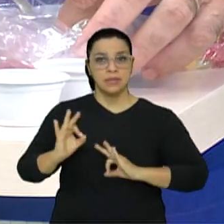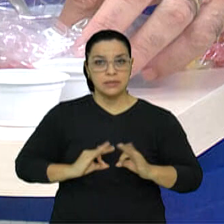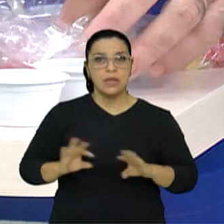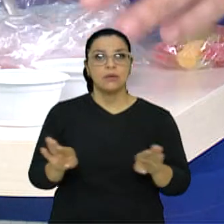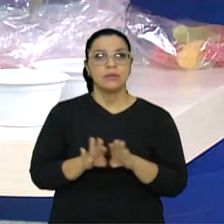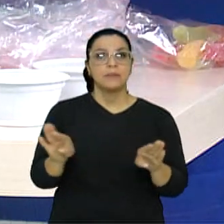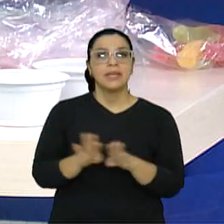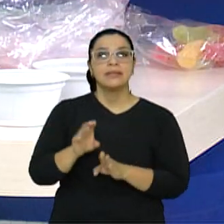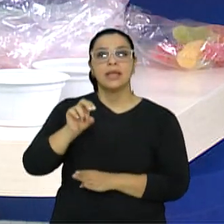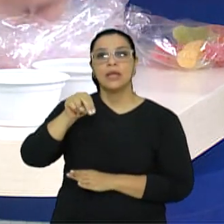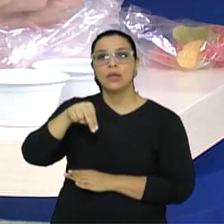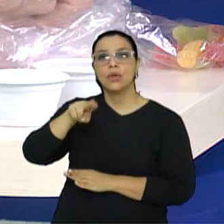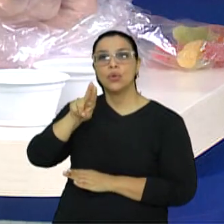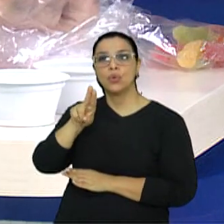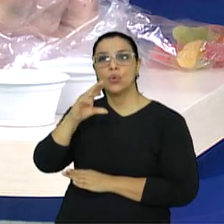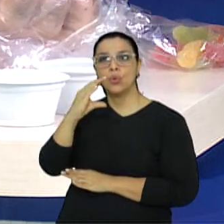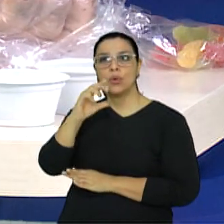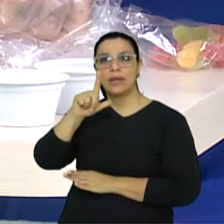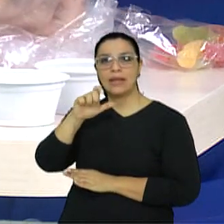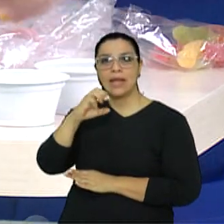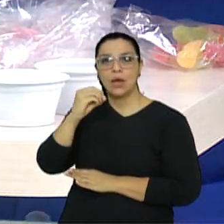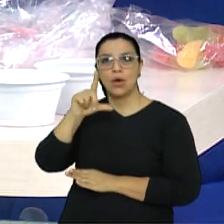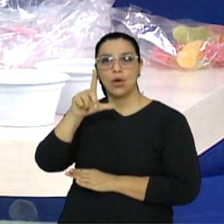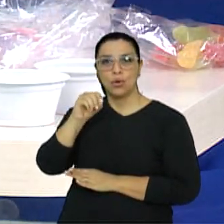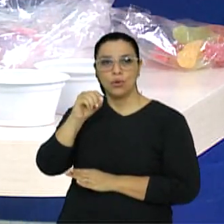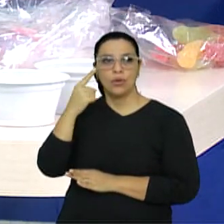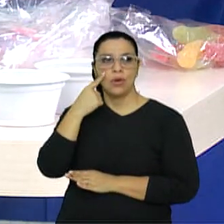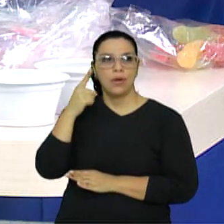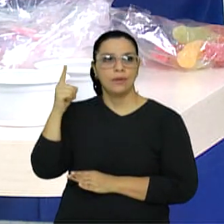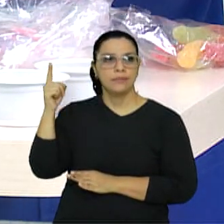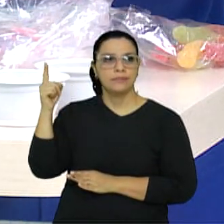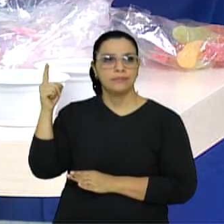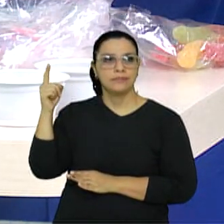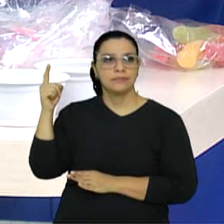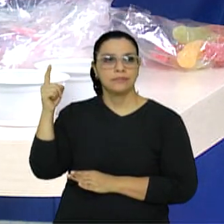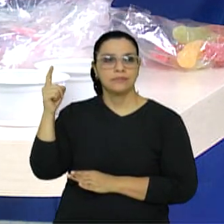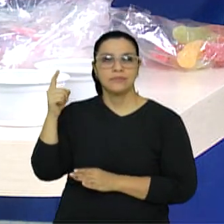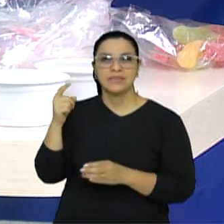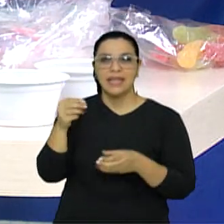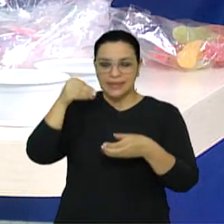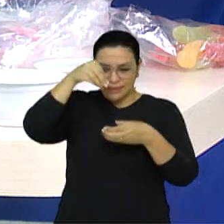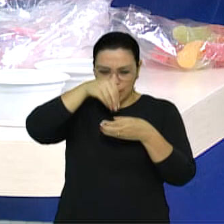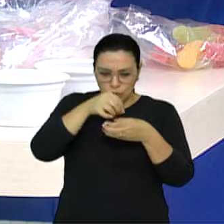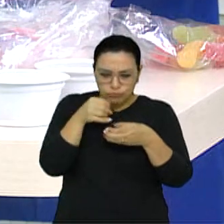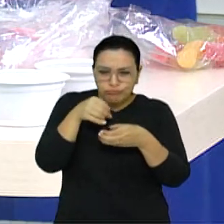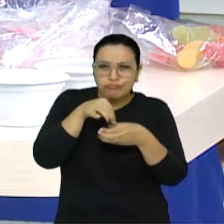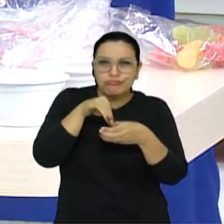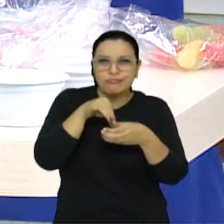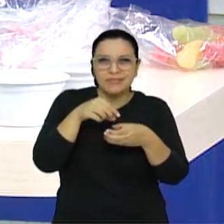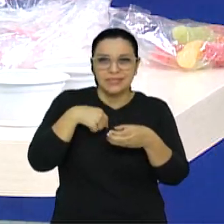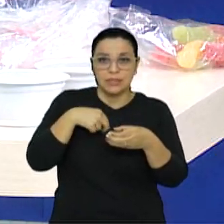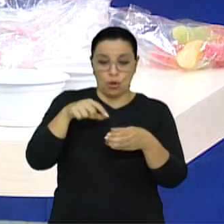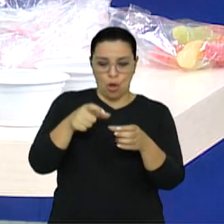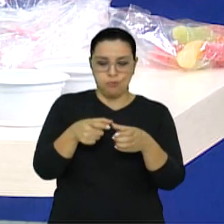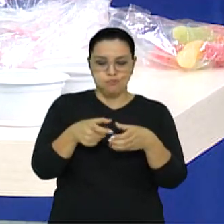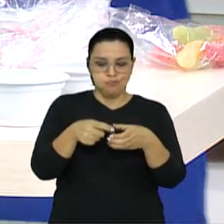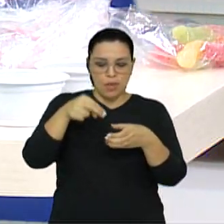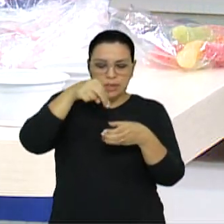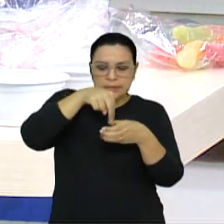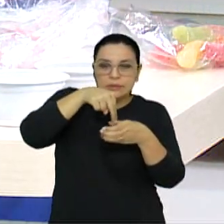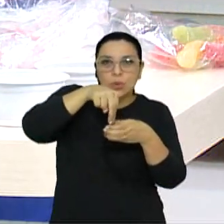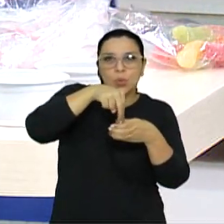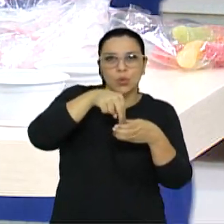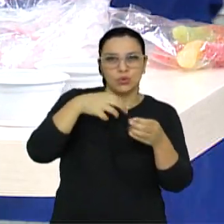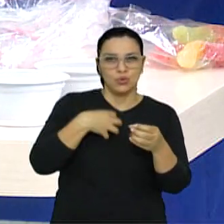um nucleolo. Deixa eu pegar com a mão aqui, por isso eu já pus a luvinha, tá? Ele vai ter um nucleolo, tá? Nesse núcleo